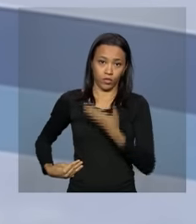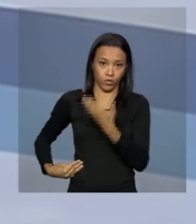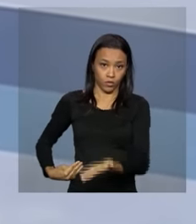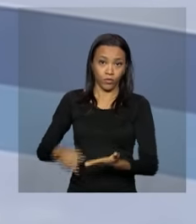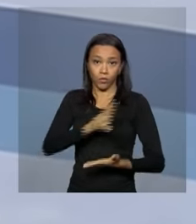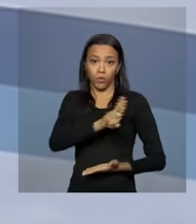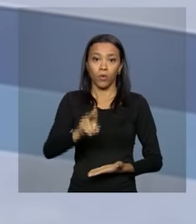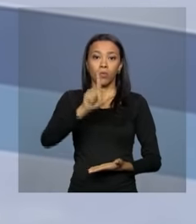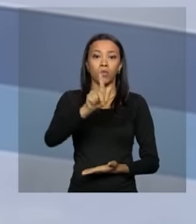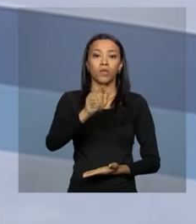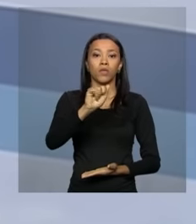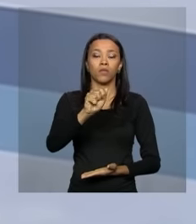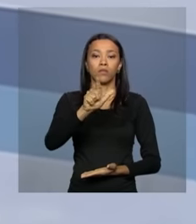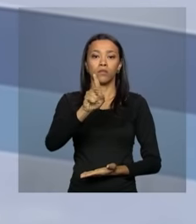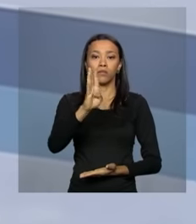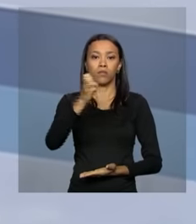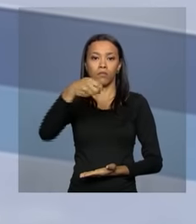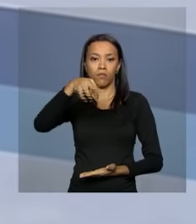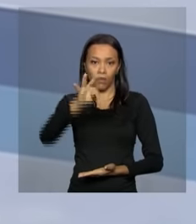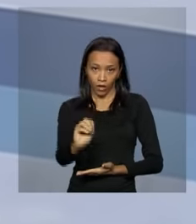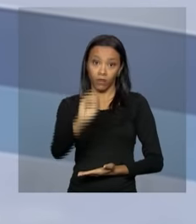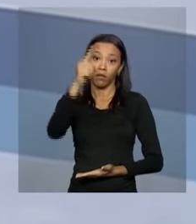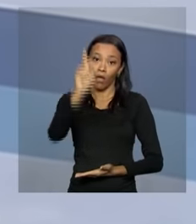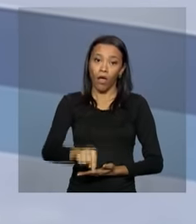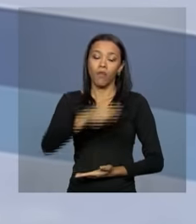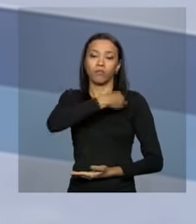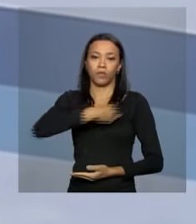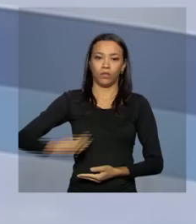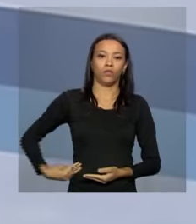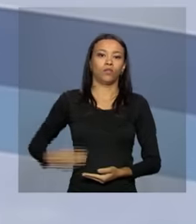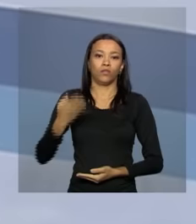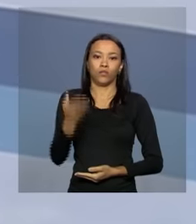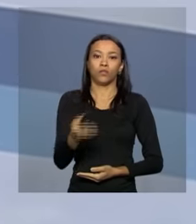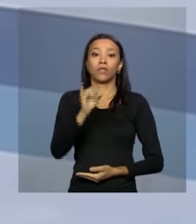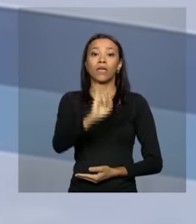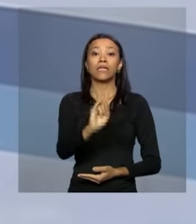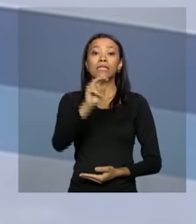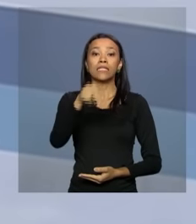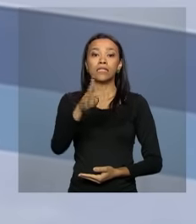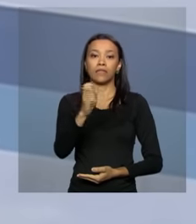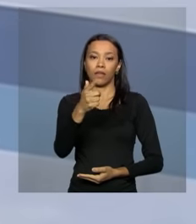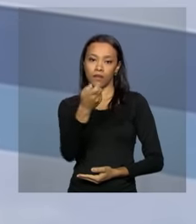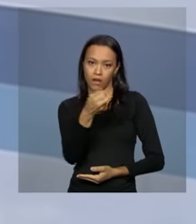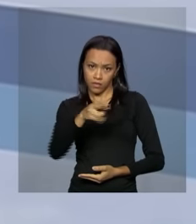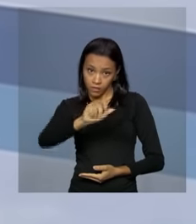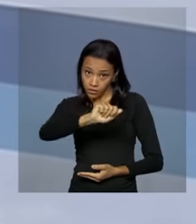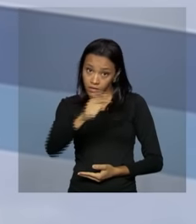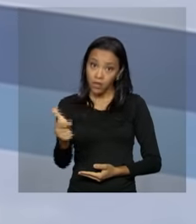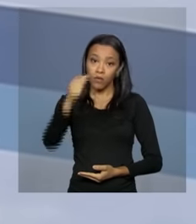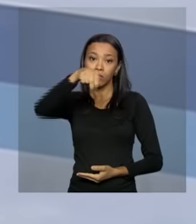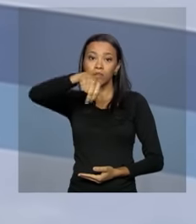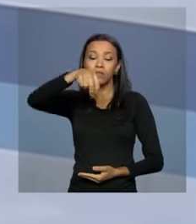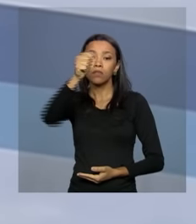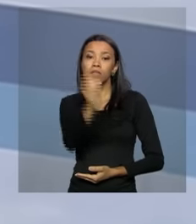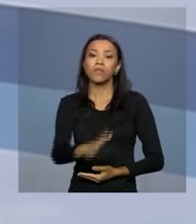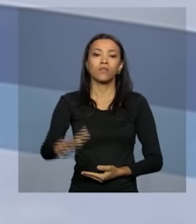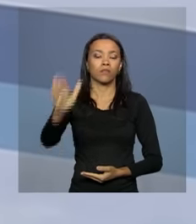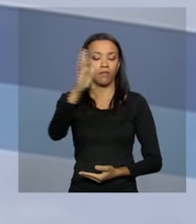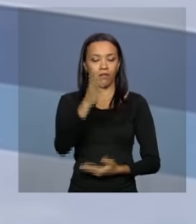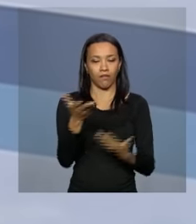Ock, ministro da Integração Nacional. Podia chamar ele também o ministro das Águas.